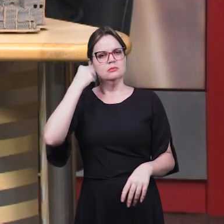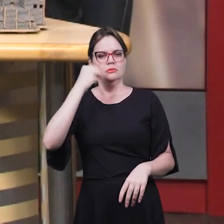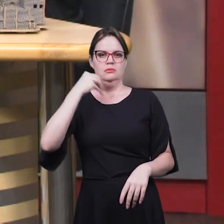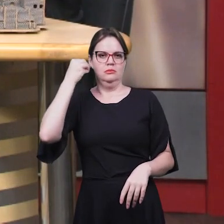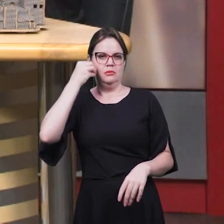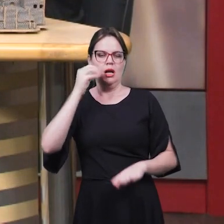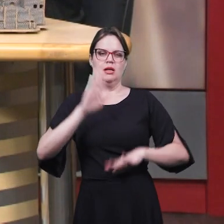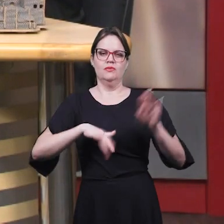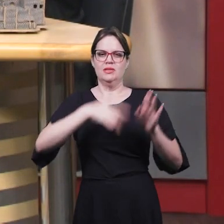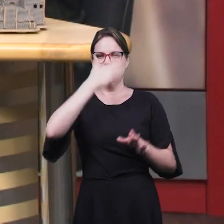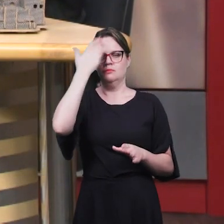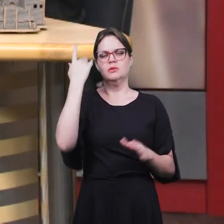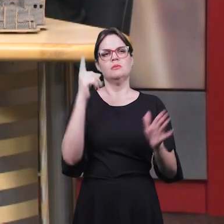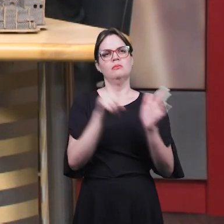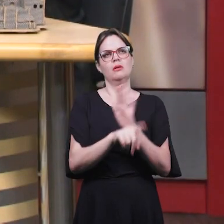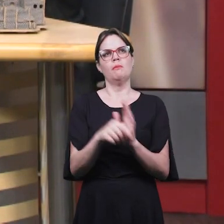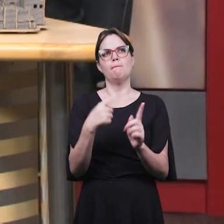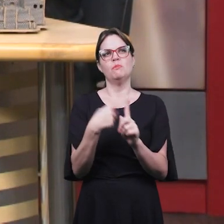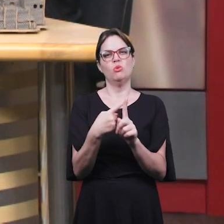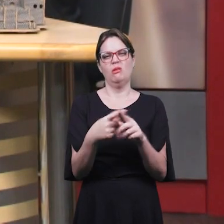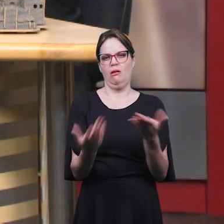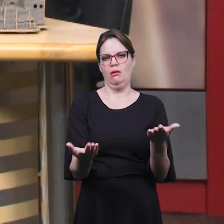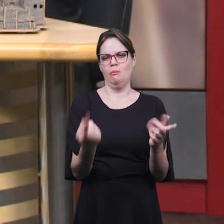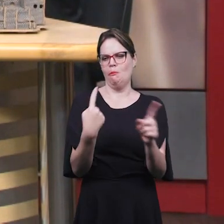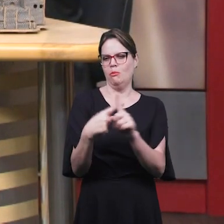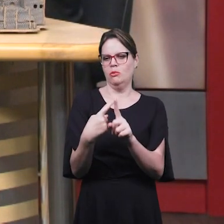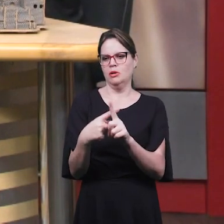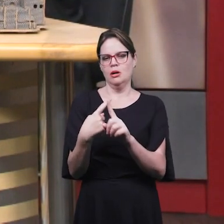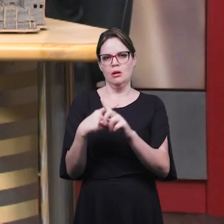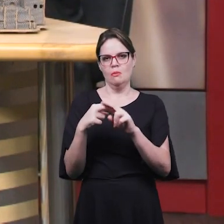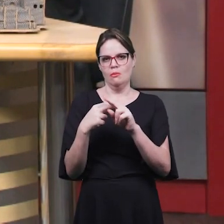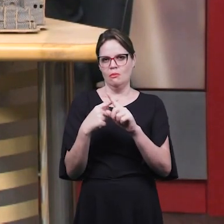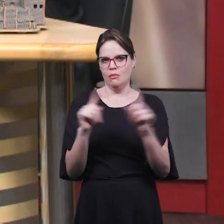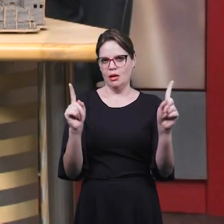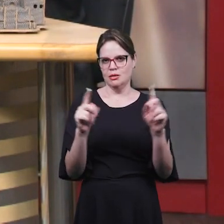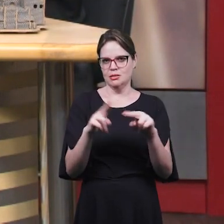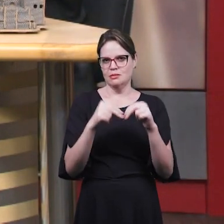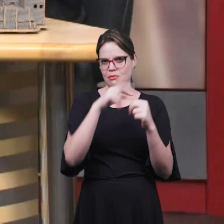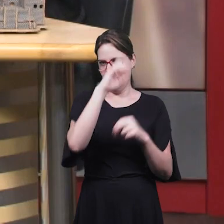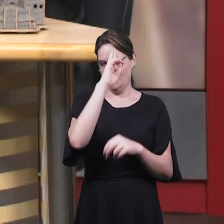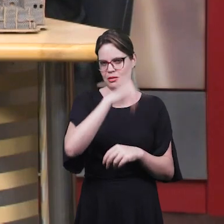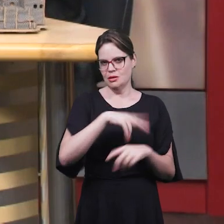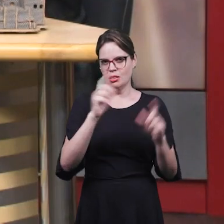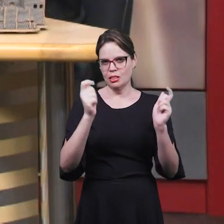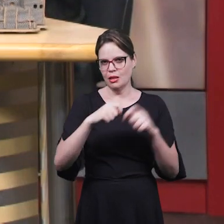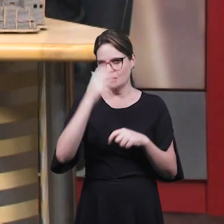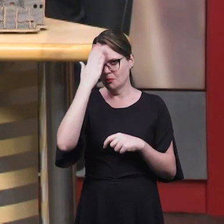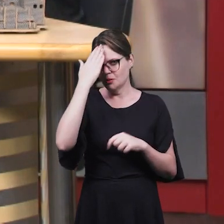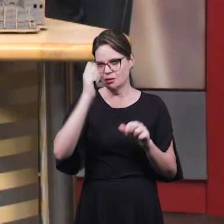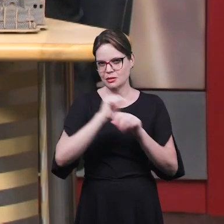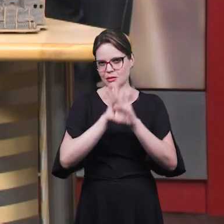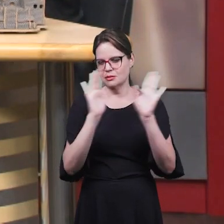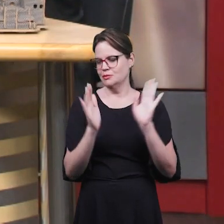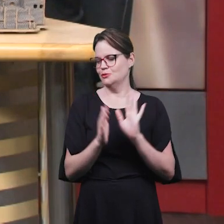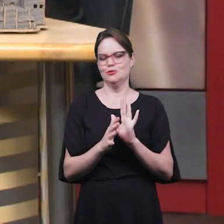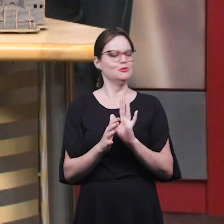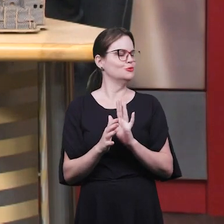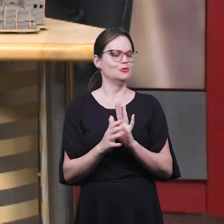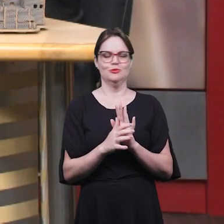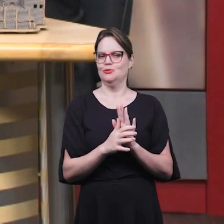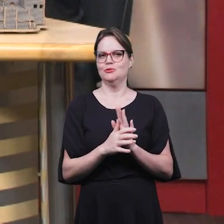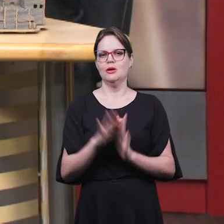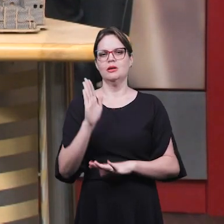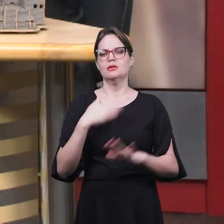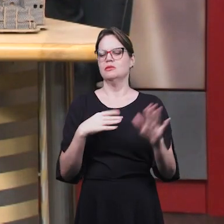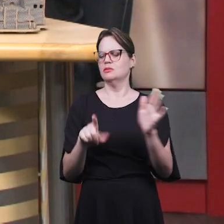os porquês, mas o Senhor tem os seus motivos. O homem na razão não consegue entender essas coisas. Não consegue entender. Mas por que Jesus fez desse jeito? Você